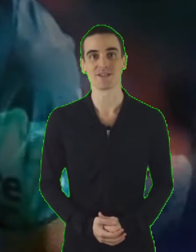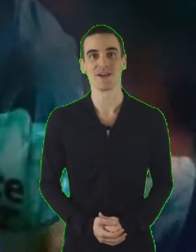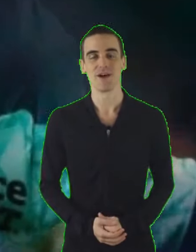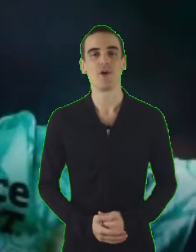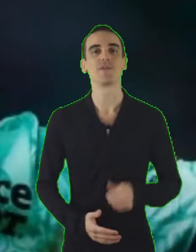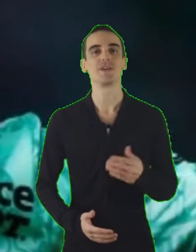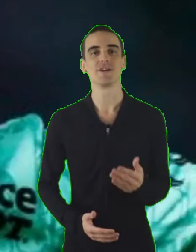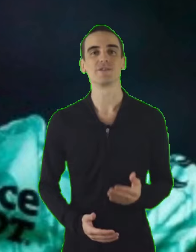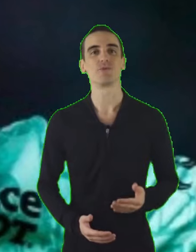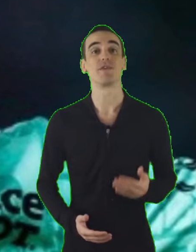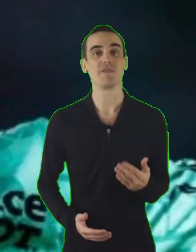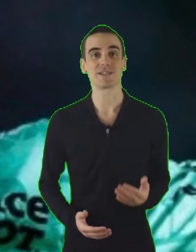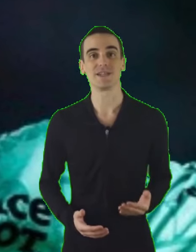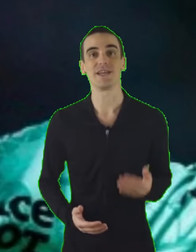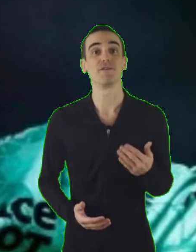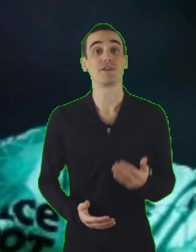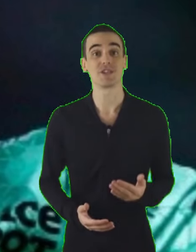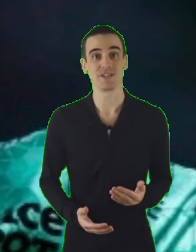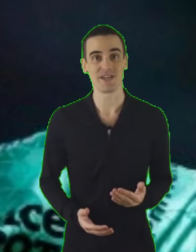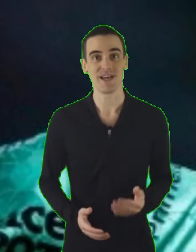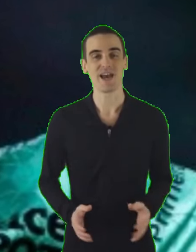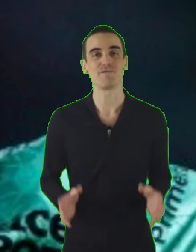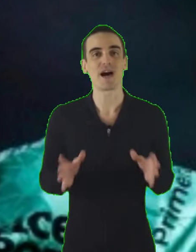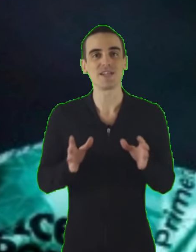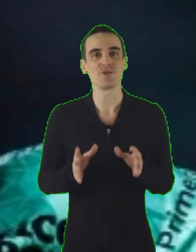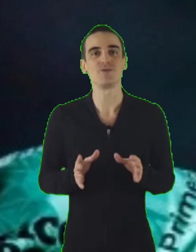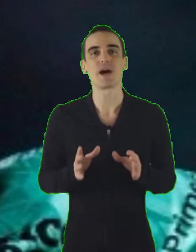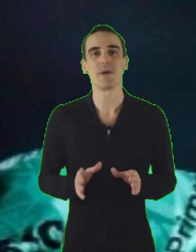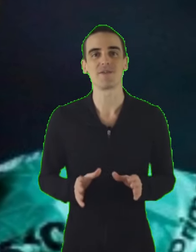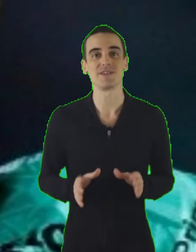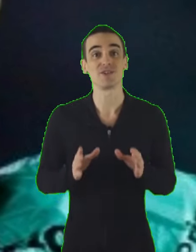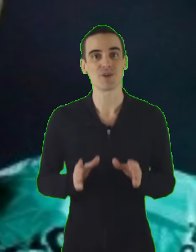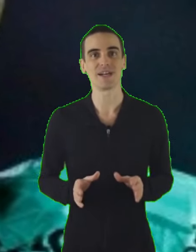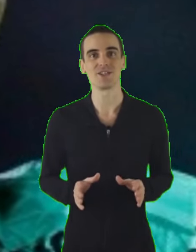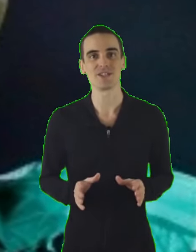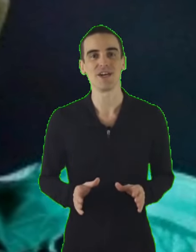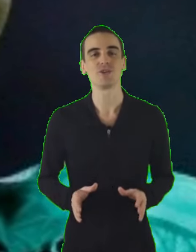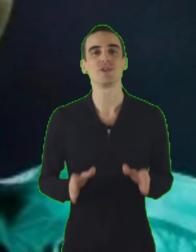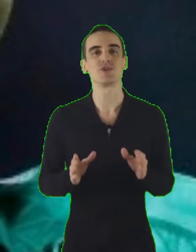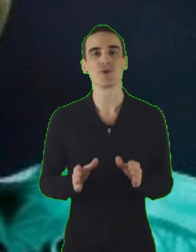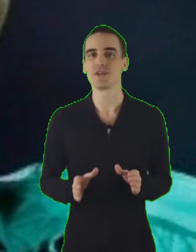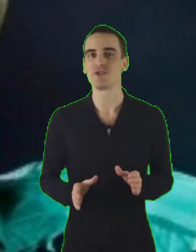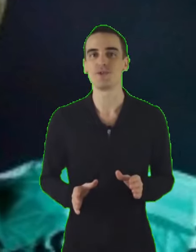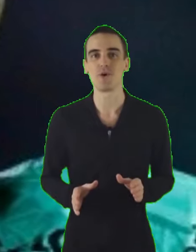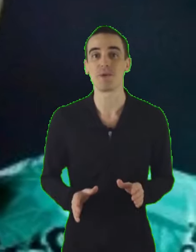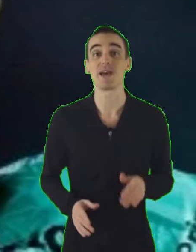copas deixe sua opinião nos comentários se inscreva no canal pois a qualquer momento te atualizo com mais novidades sobre o